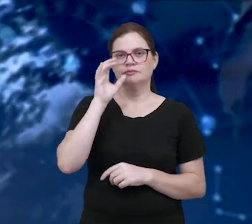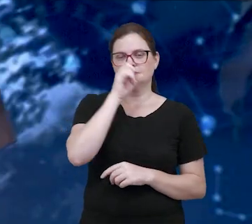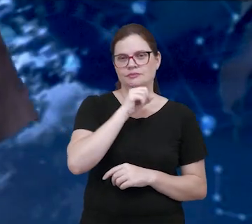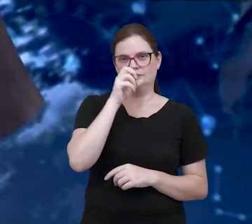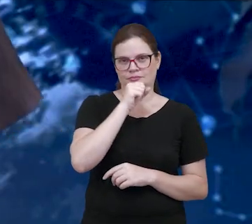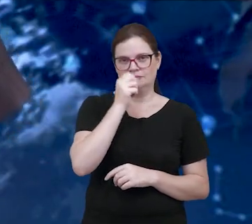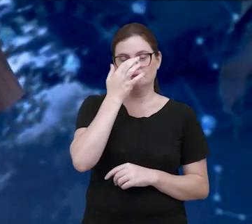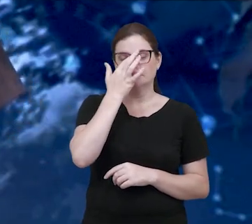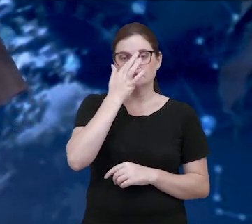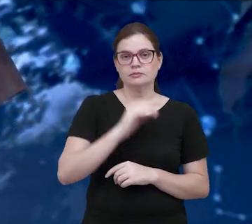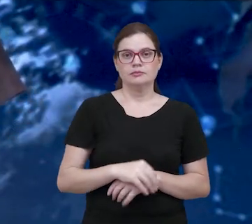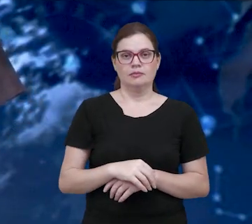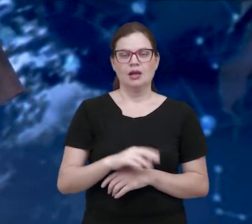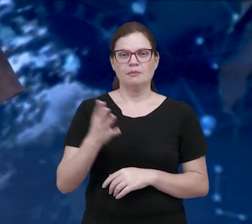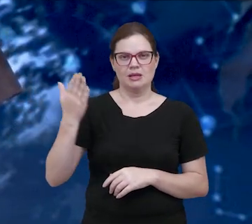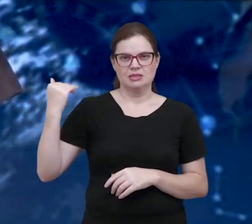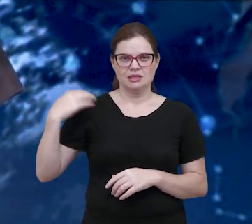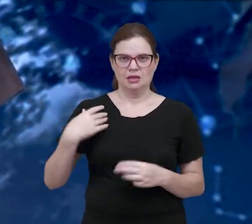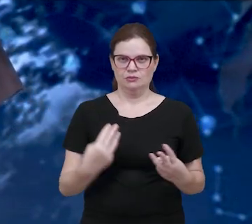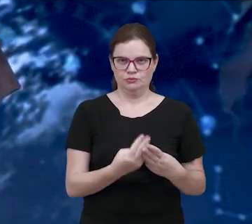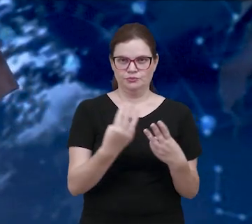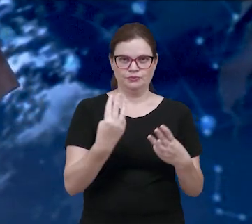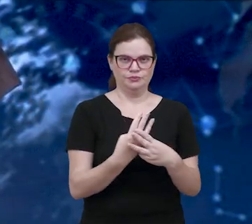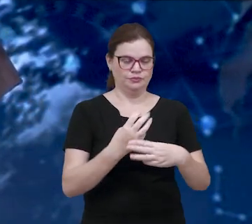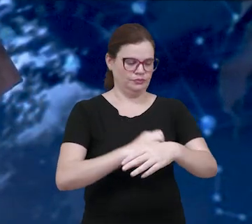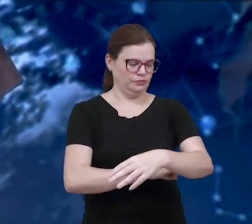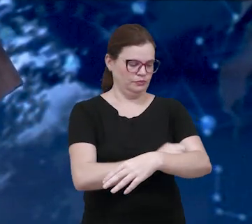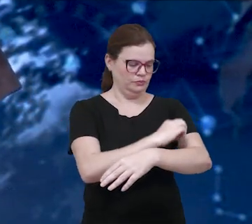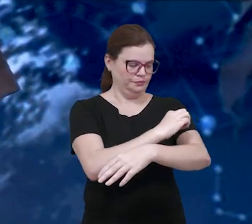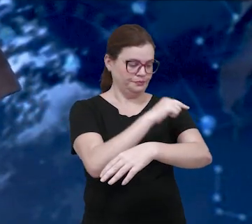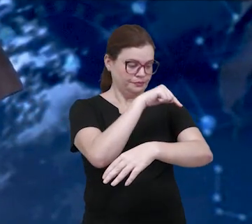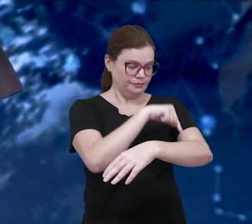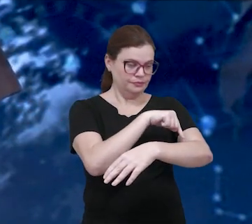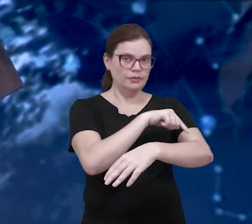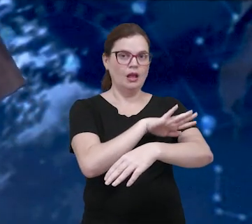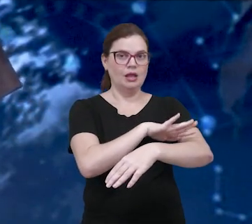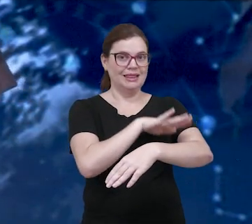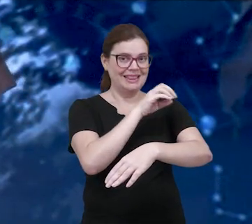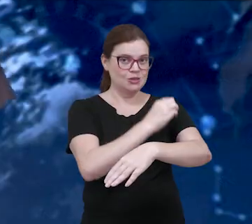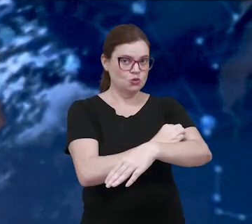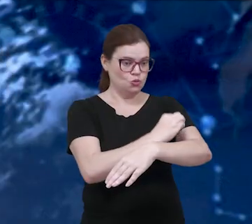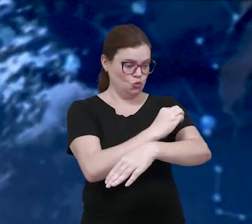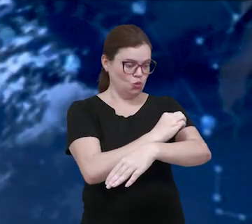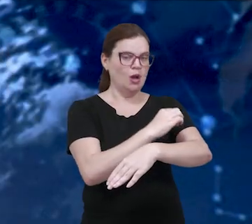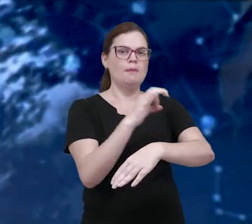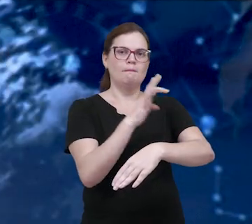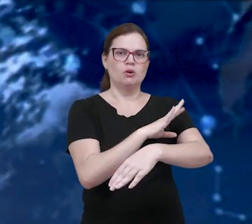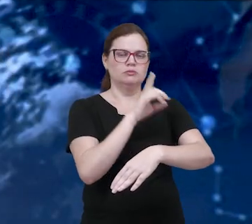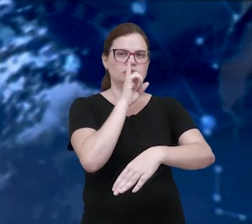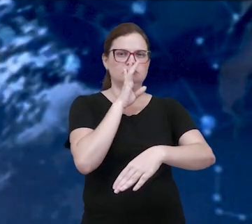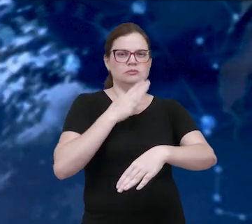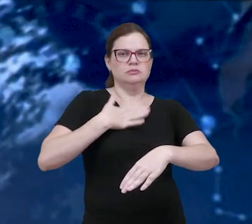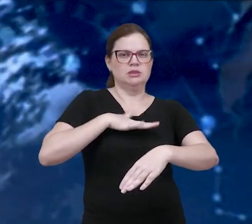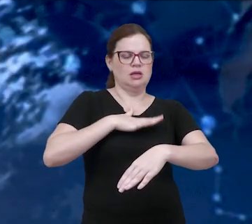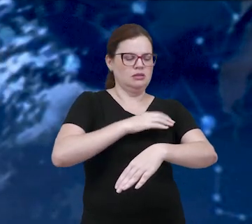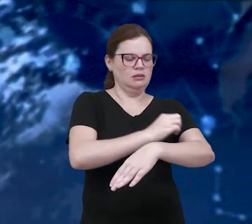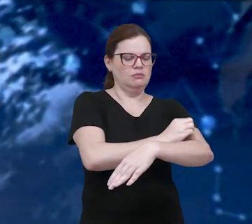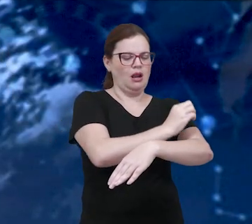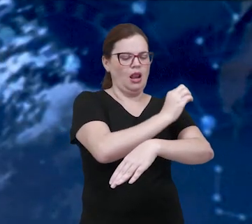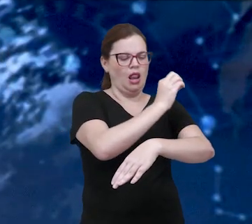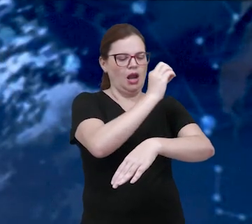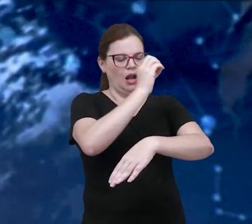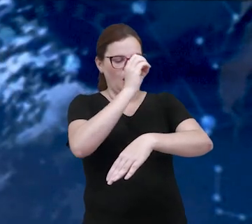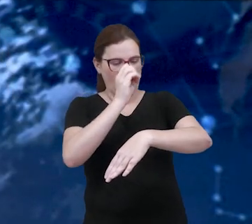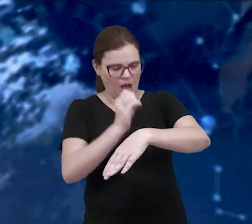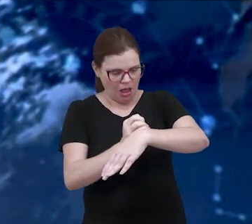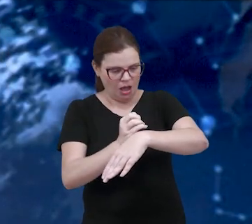já falei, o pôr do sol, até o pôr do sol, o sábado tinha que nascer até o pôr do sol, o sábado tinha que ter guardado. Então,